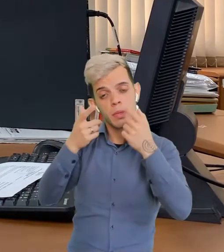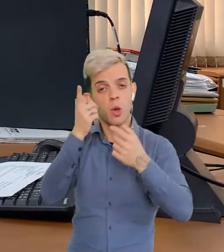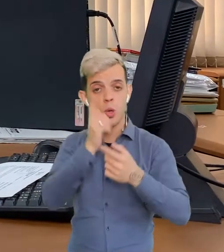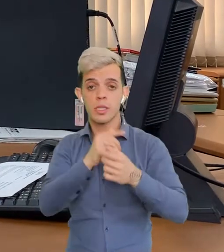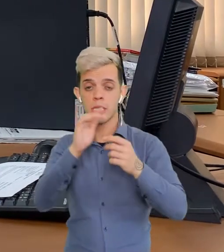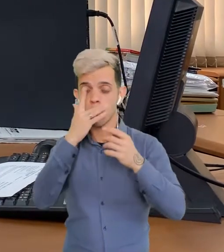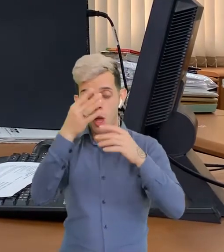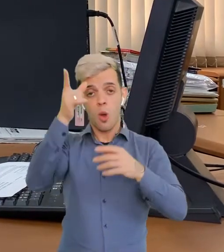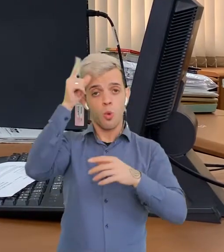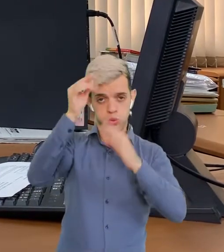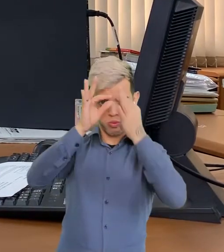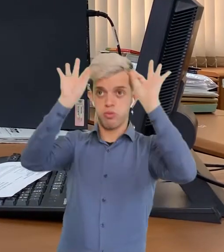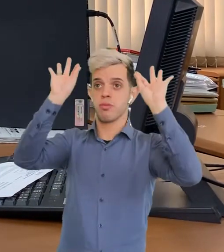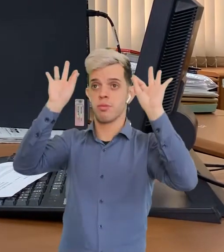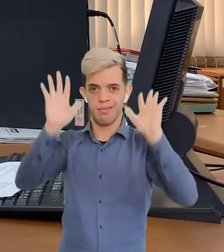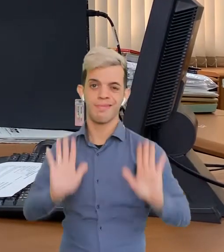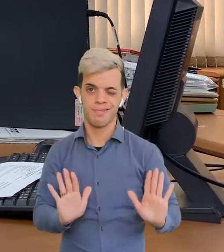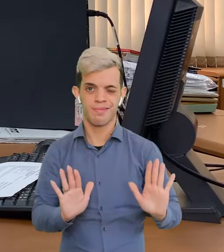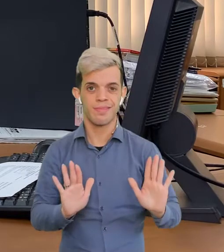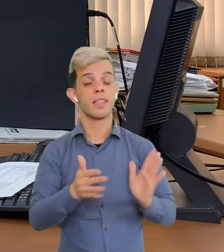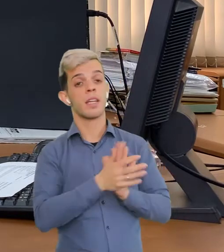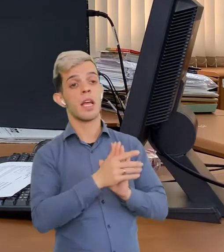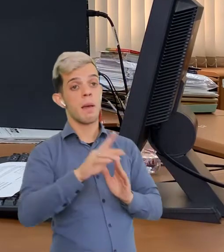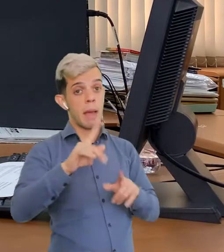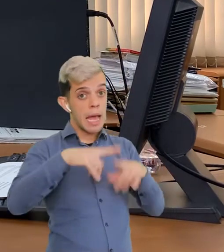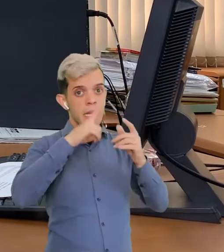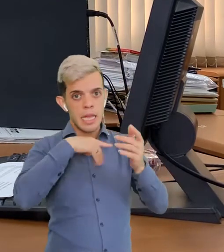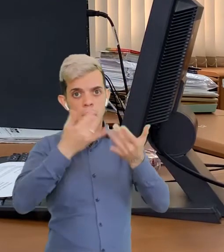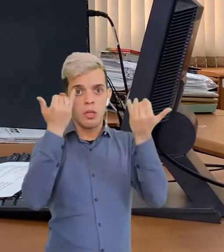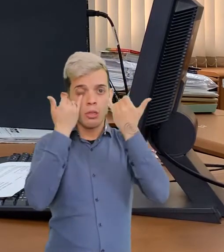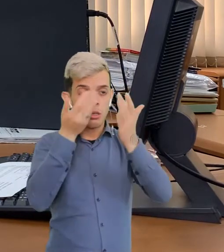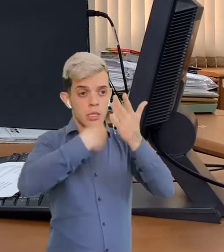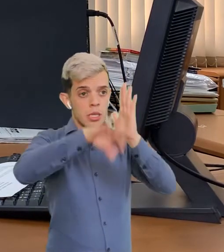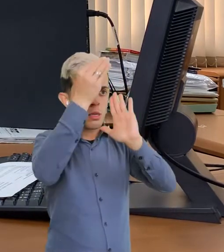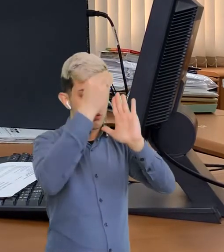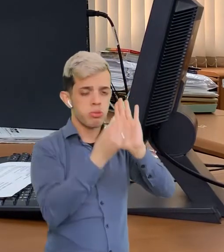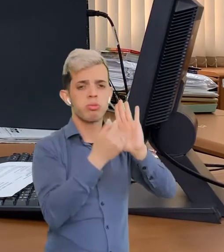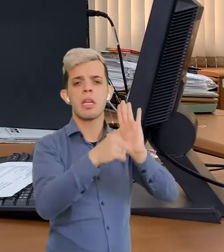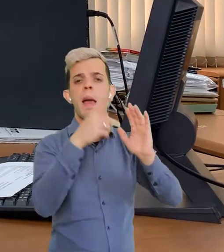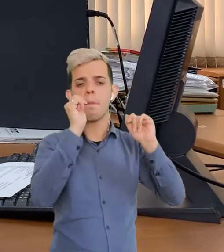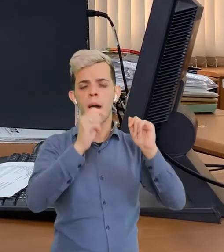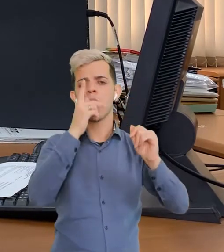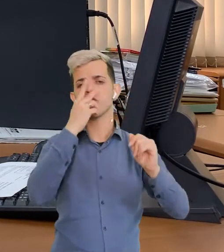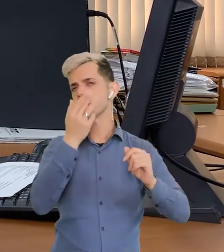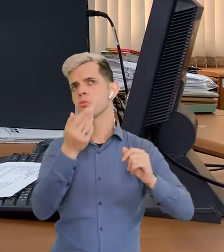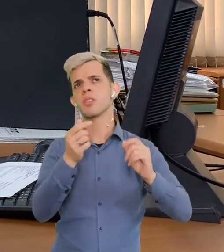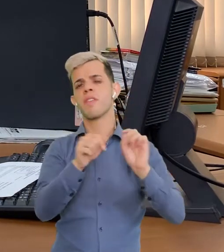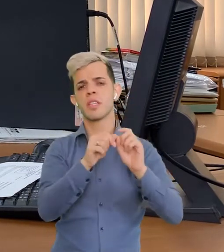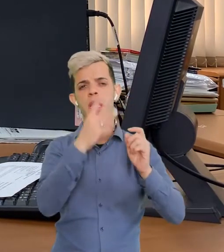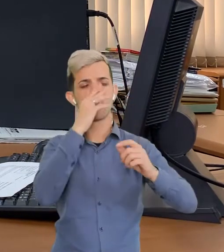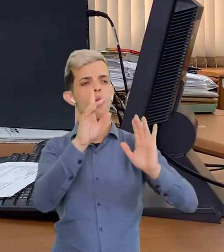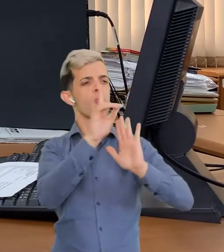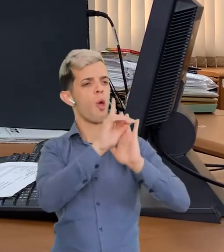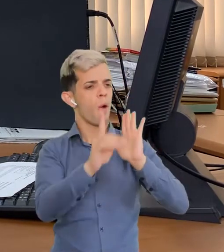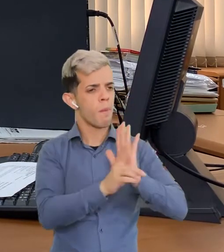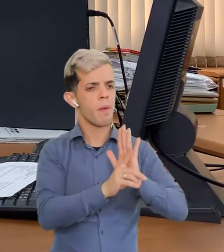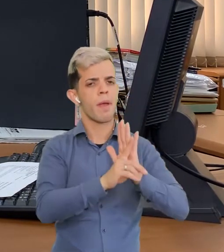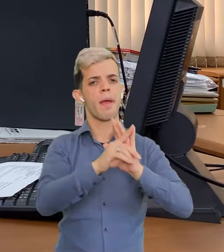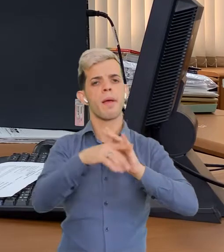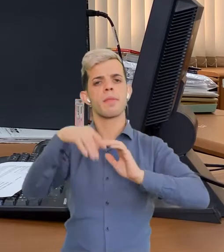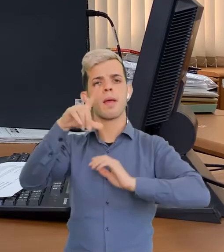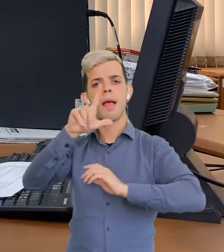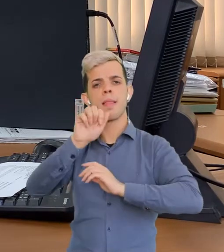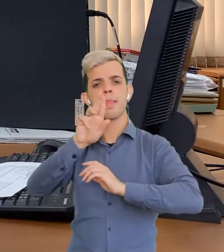defesa. Para compor as razões finais, o autuado pode juntar plantas do imóvel, laudos